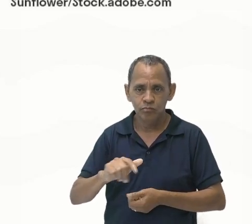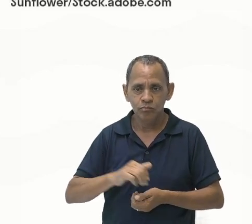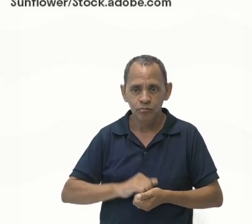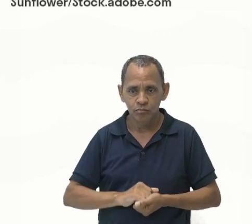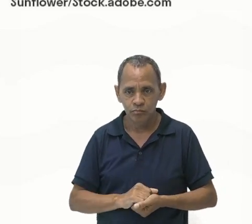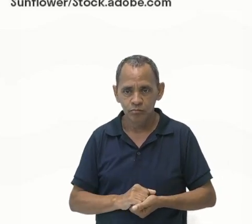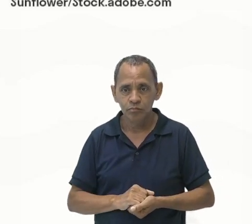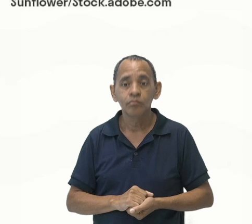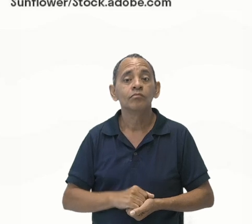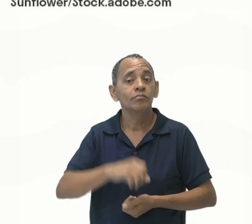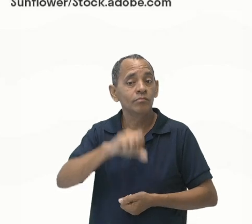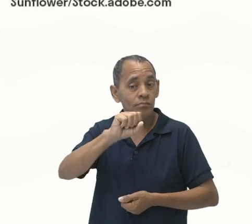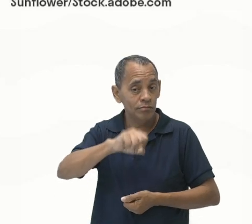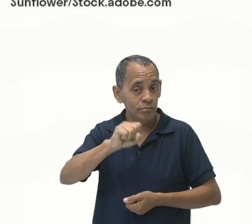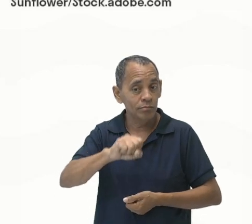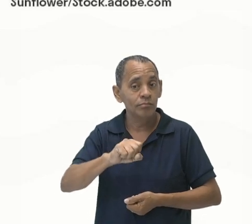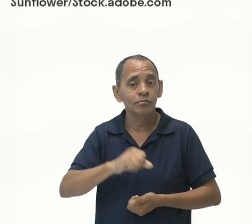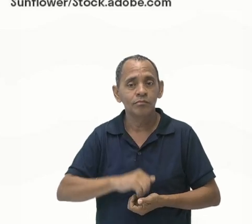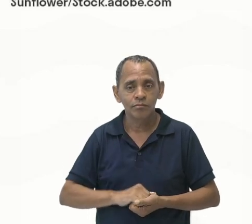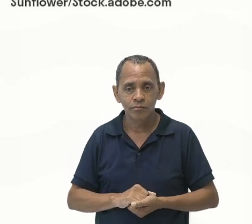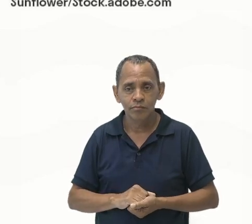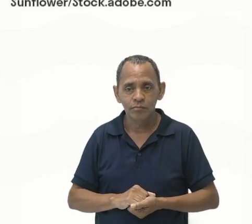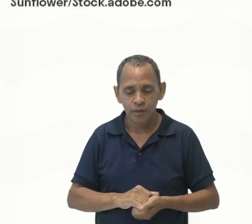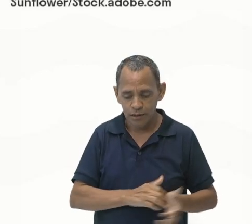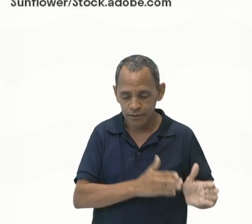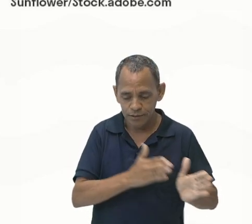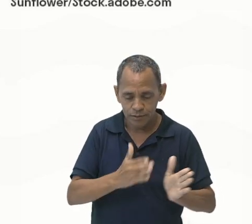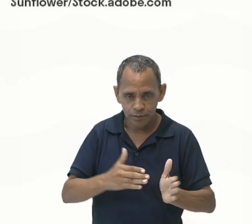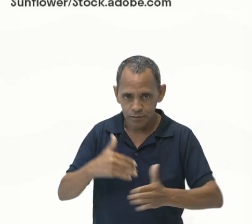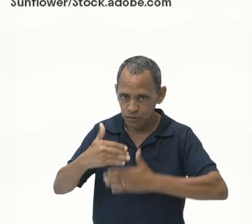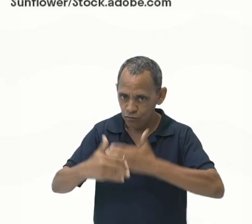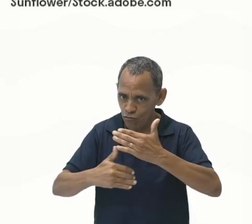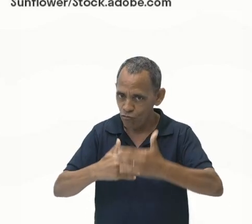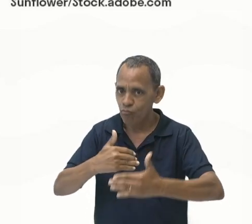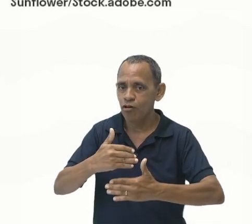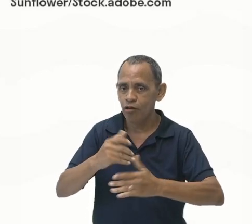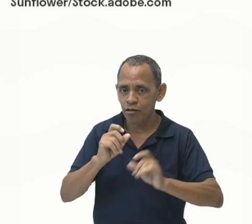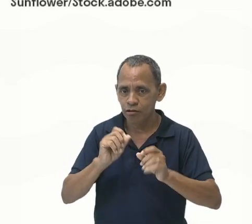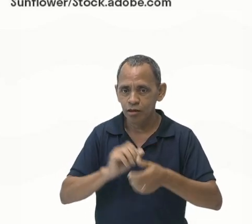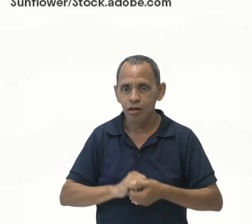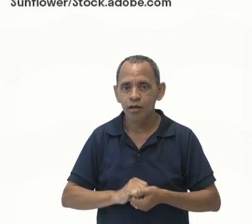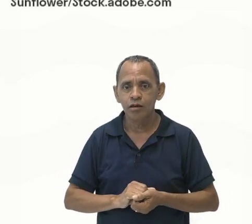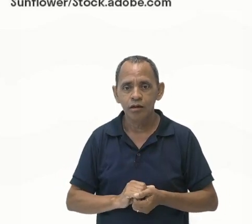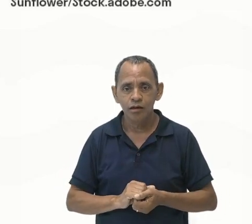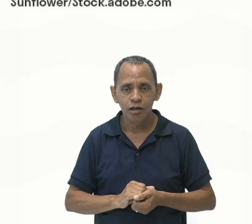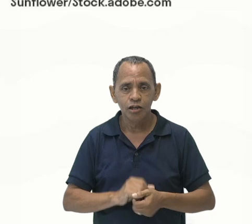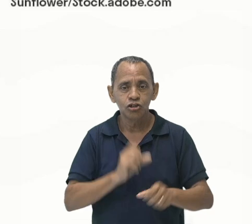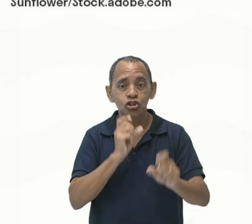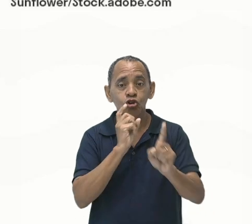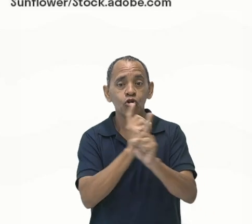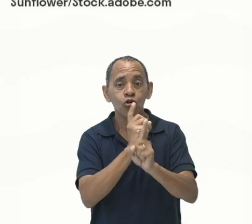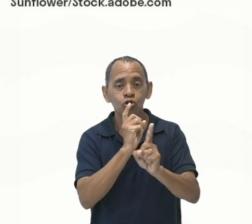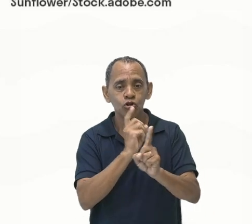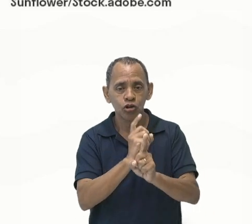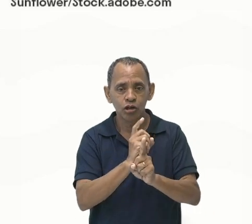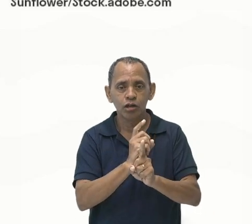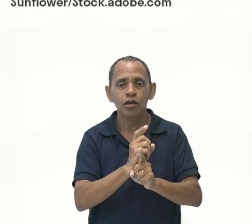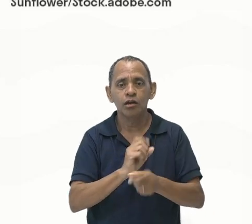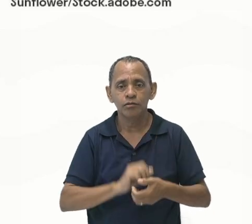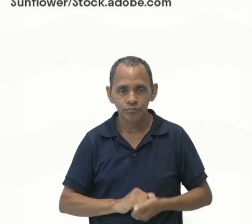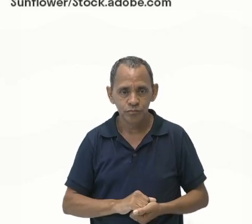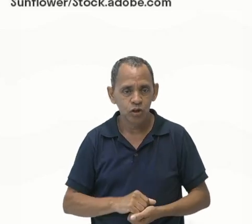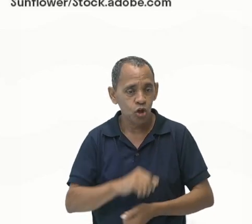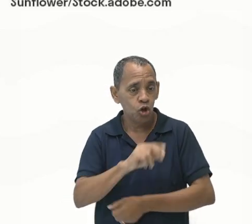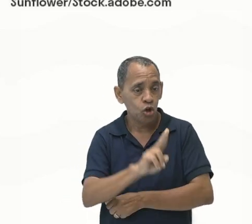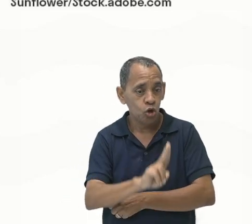Mercosul não é o mercado comum do Sul? Sim, mas do ponto de vista da etapa de desenvolvimento dos blocos econômicos, ele se